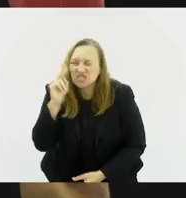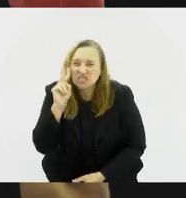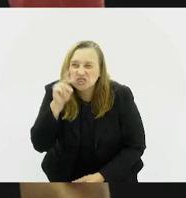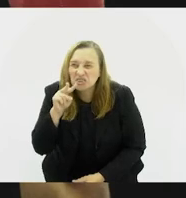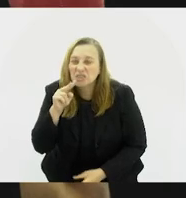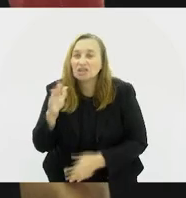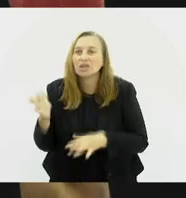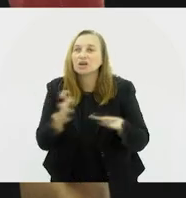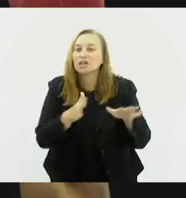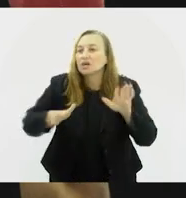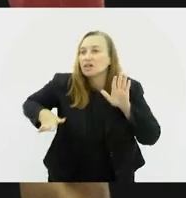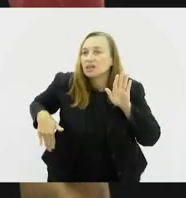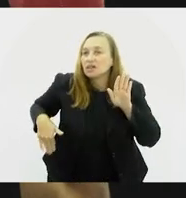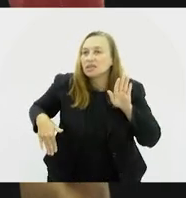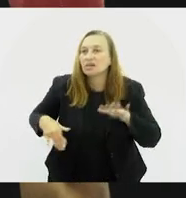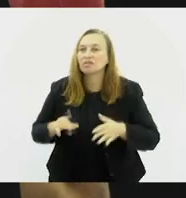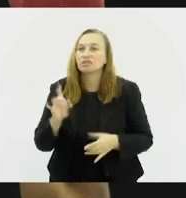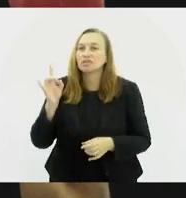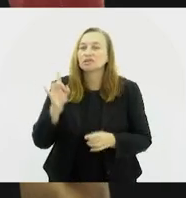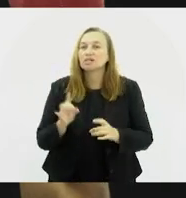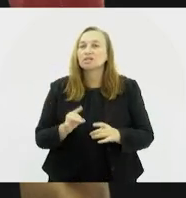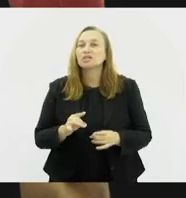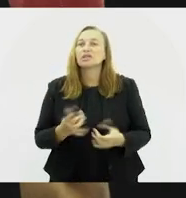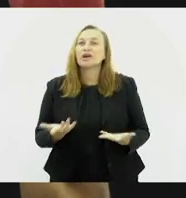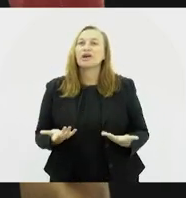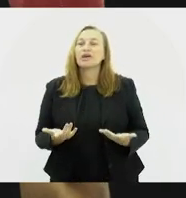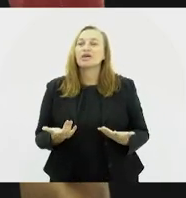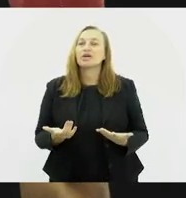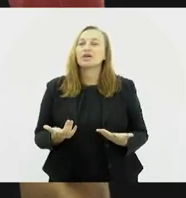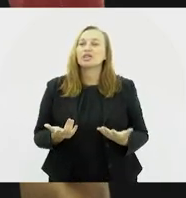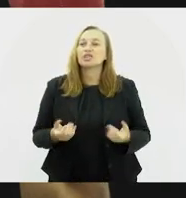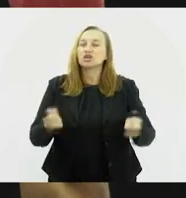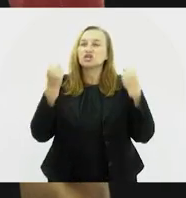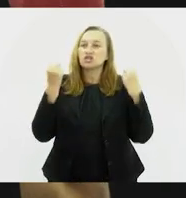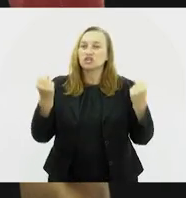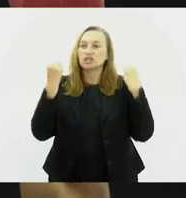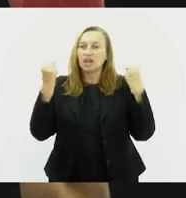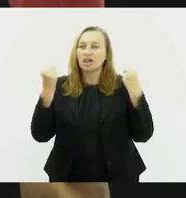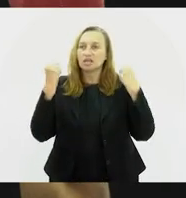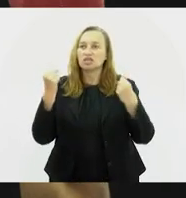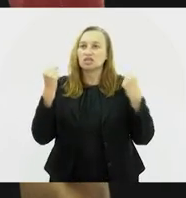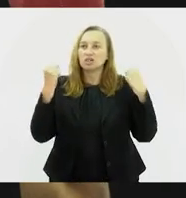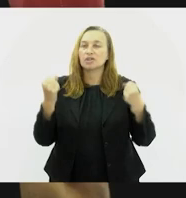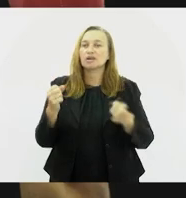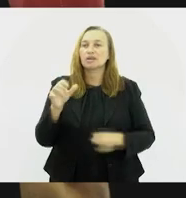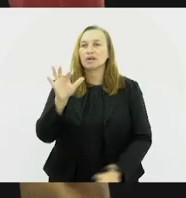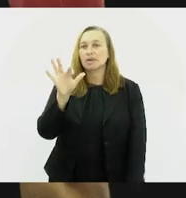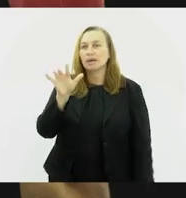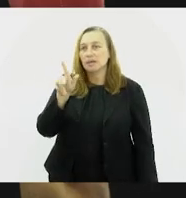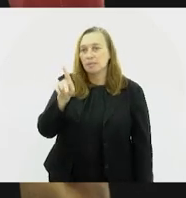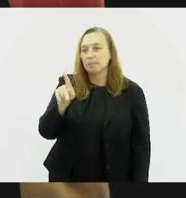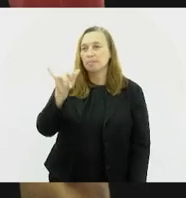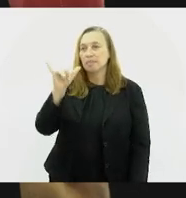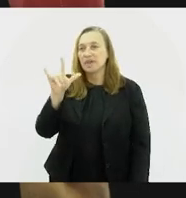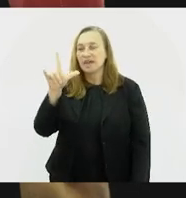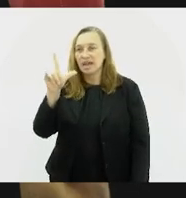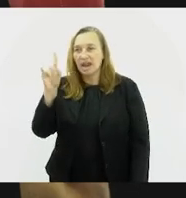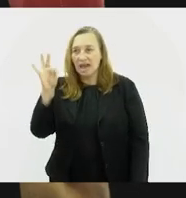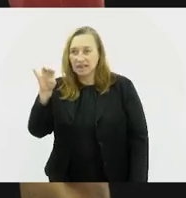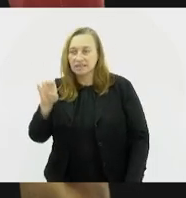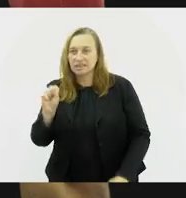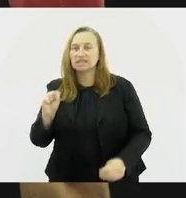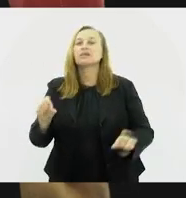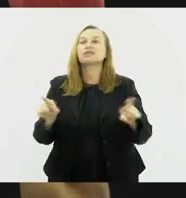vou deixar a viagem por último. Ginástica, ginástica funcional, pilates, yoga, que é uma parceria